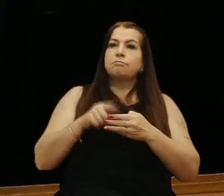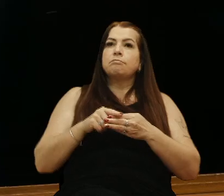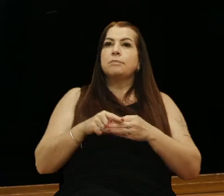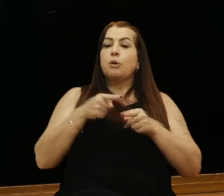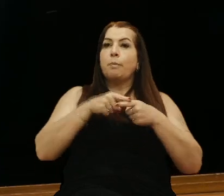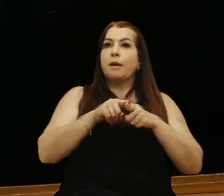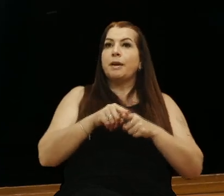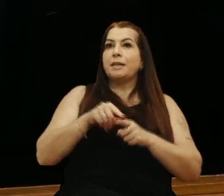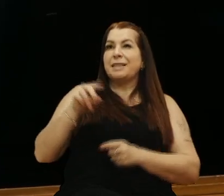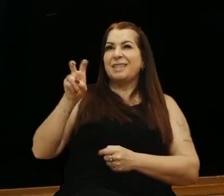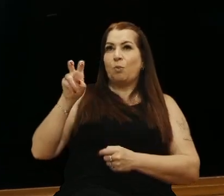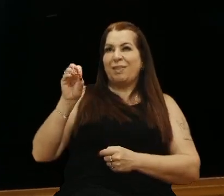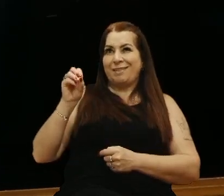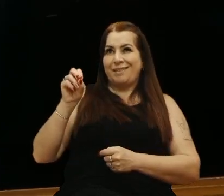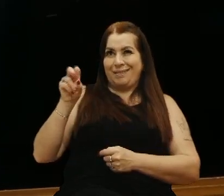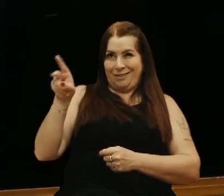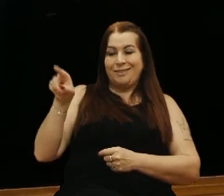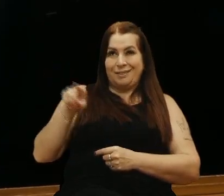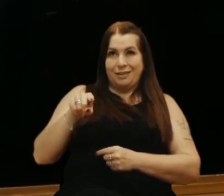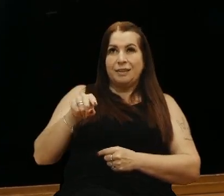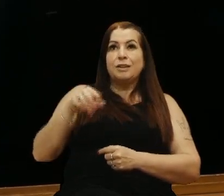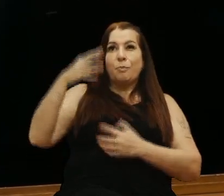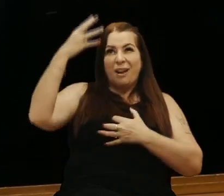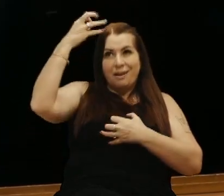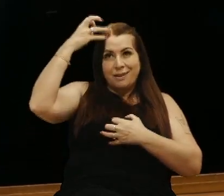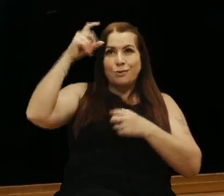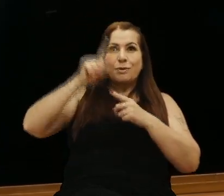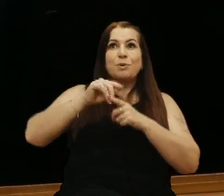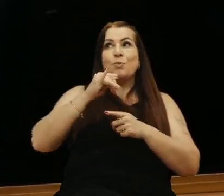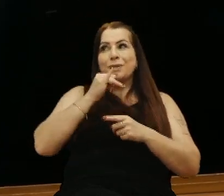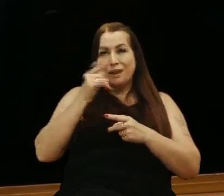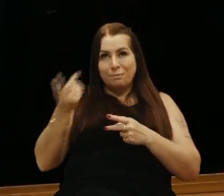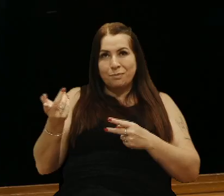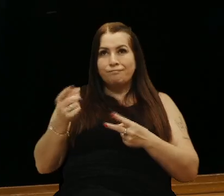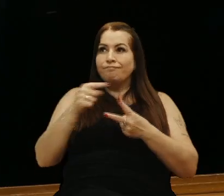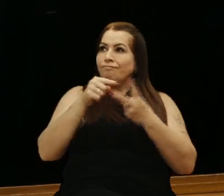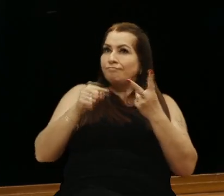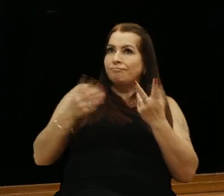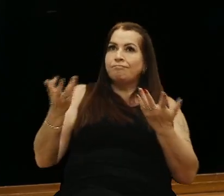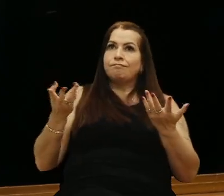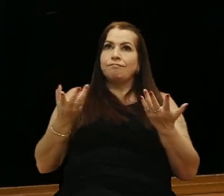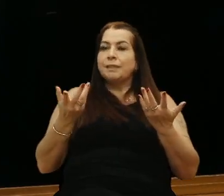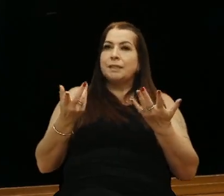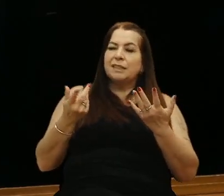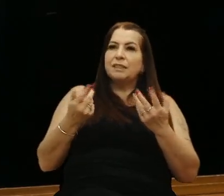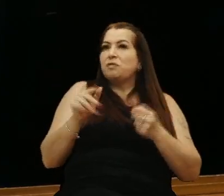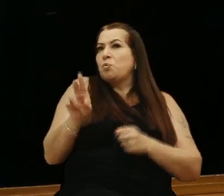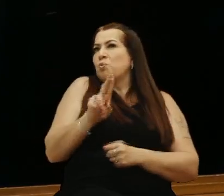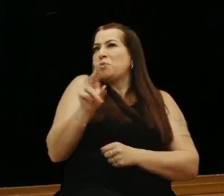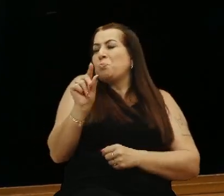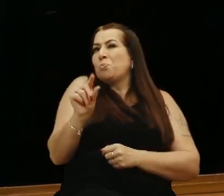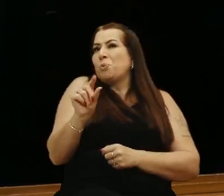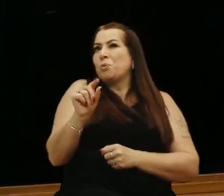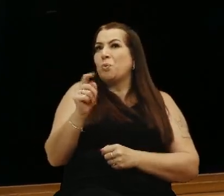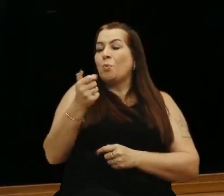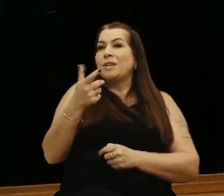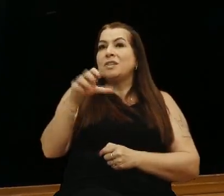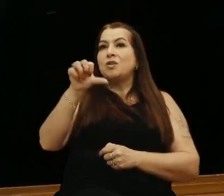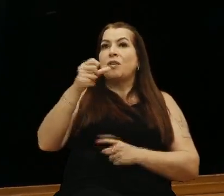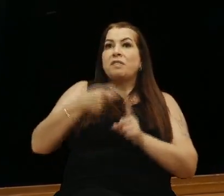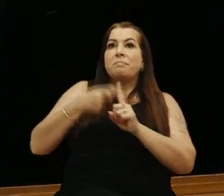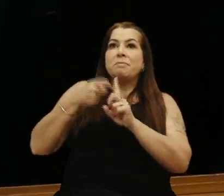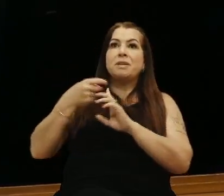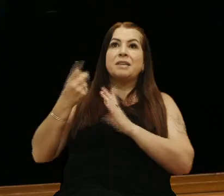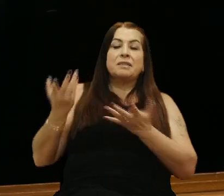Parque Cinquentenário é outro exemplo, o Parque dos Macaquinhos é outro exemplo, eles ficam subutilizados durante quase 9 meses